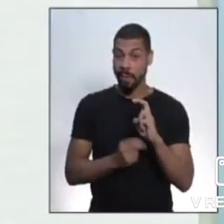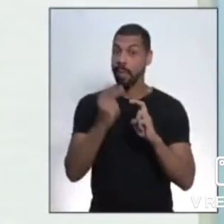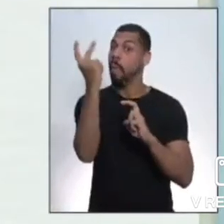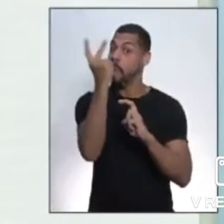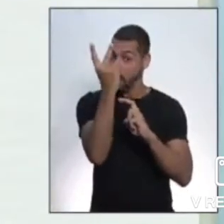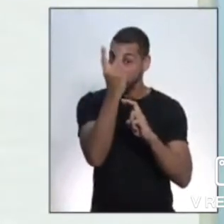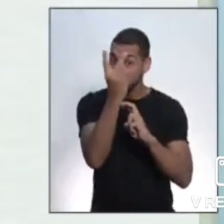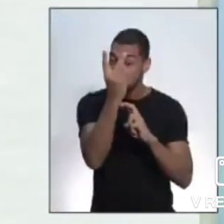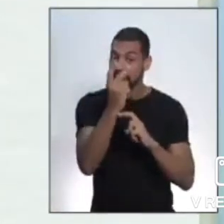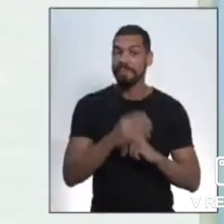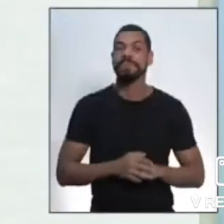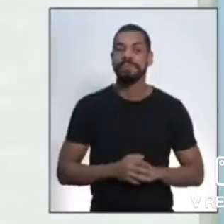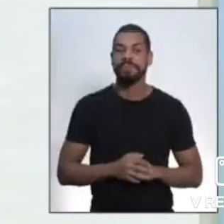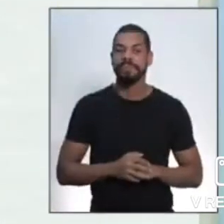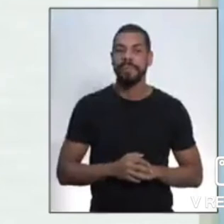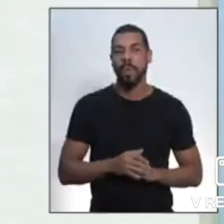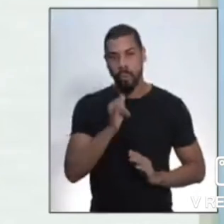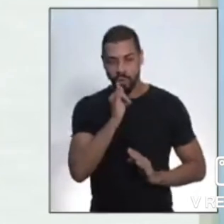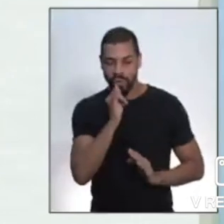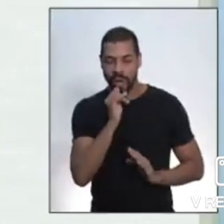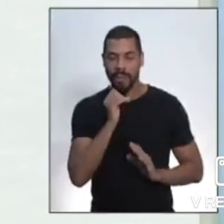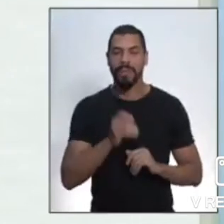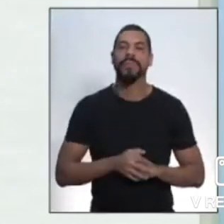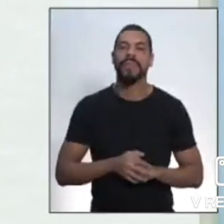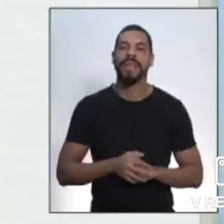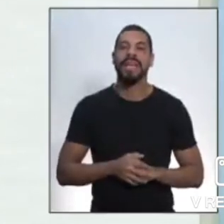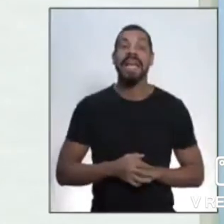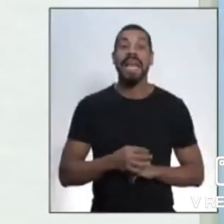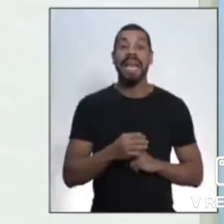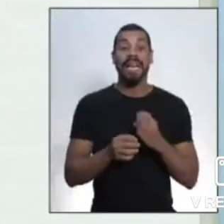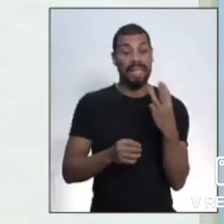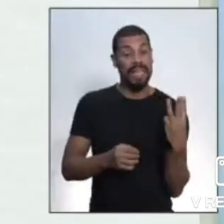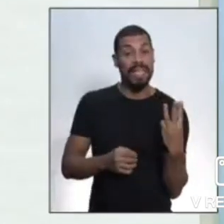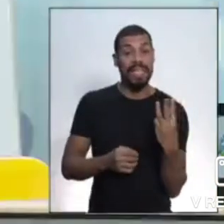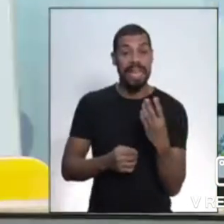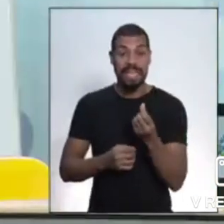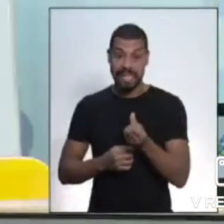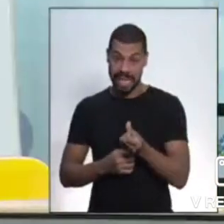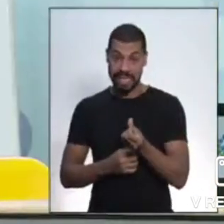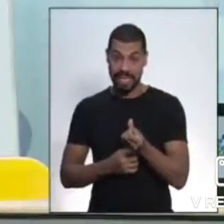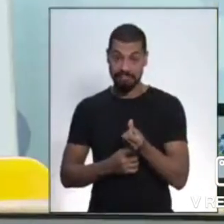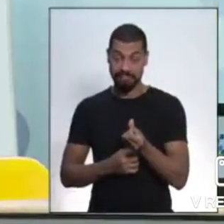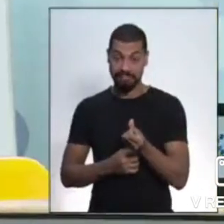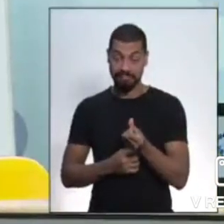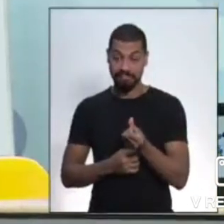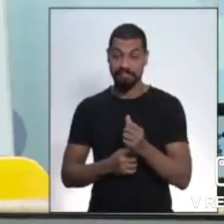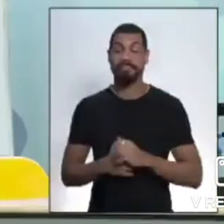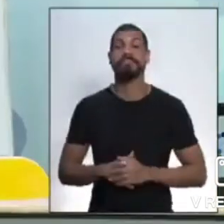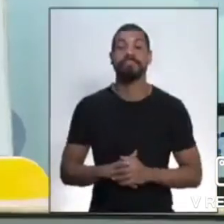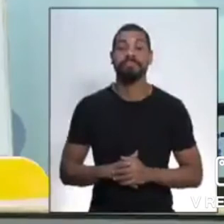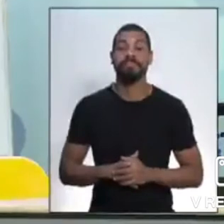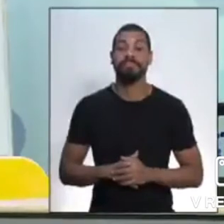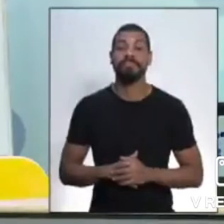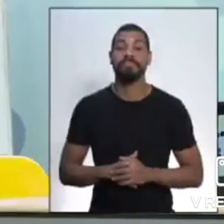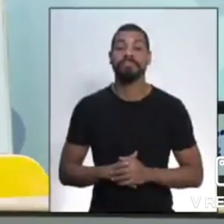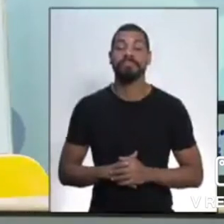ao quadrado e, no caso, 36, que é o sexto termo ao quadrado